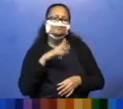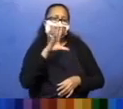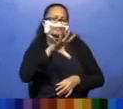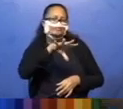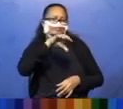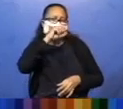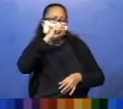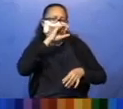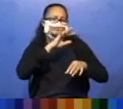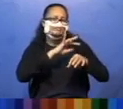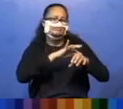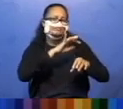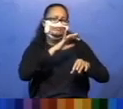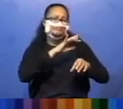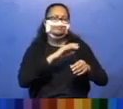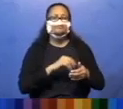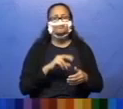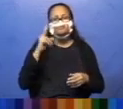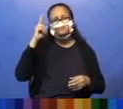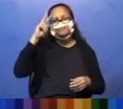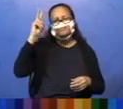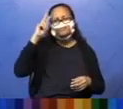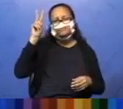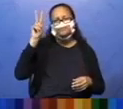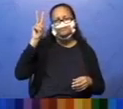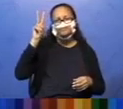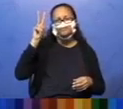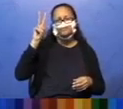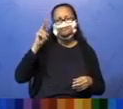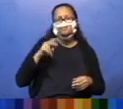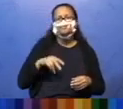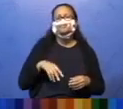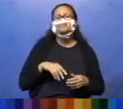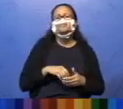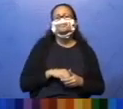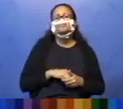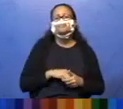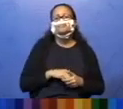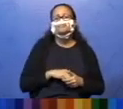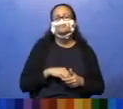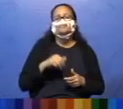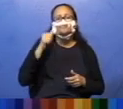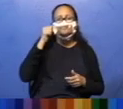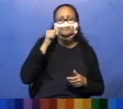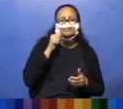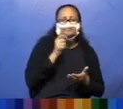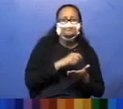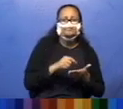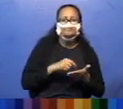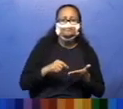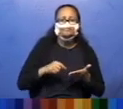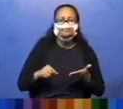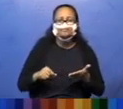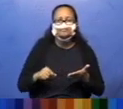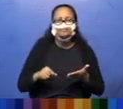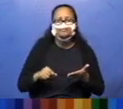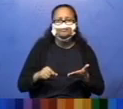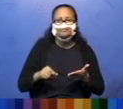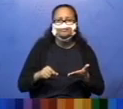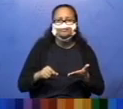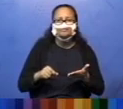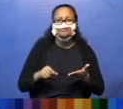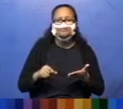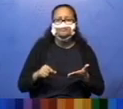quando tocadas? Lembra lá que a Verônica, autora do texto, falou para a gente que na horta, quando a gente passava a mão,